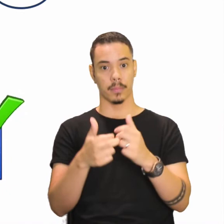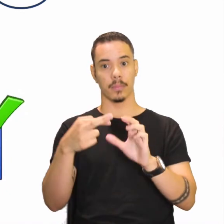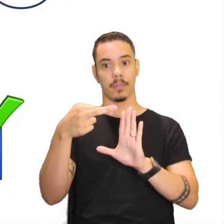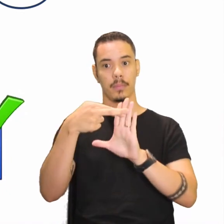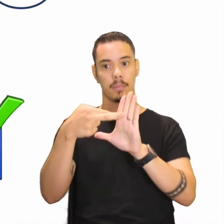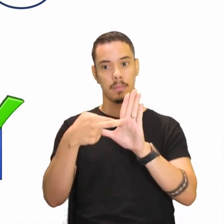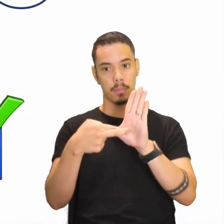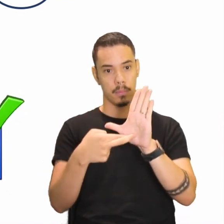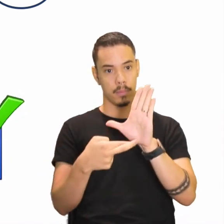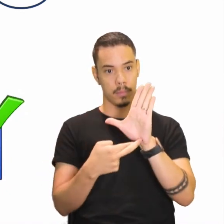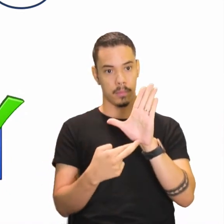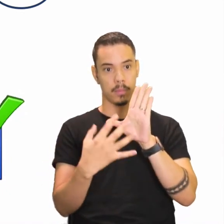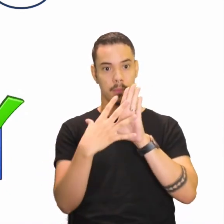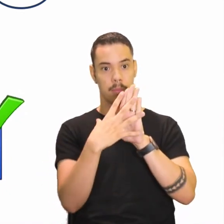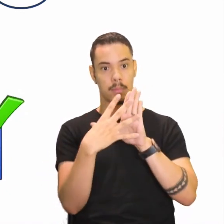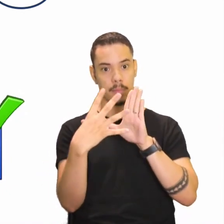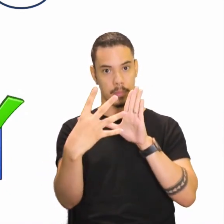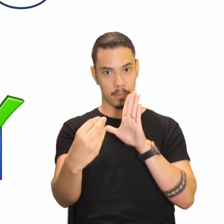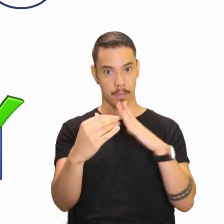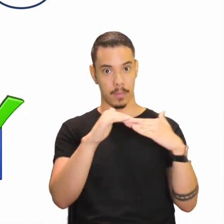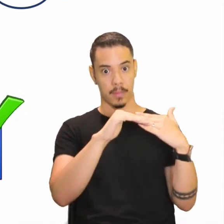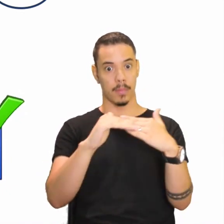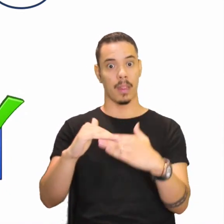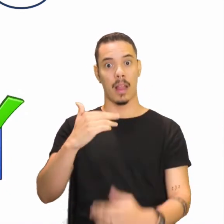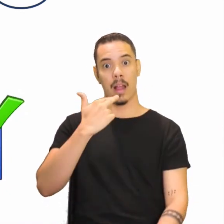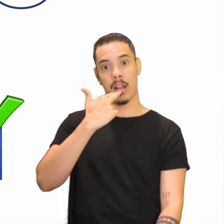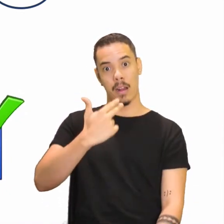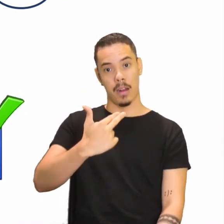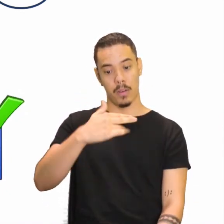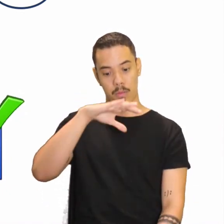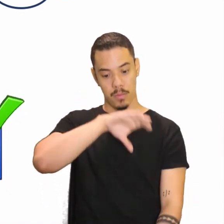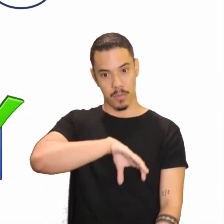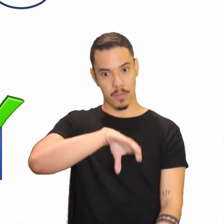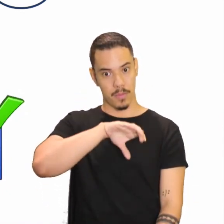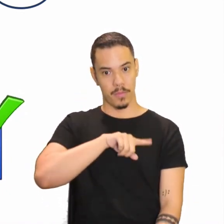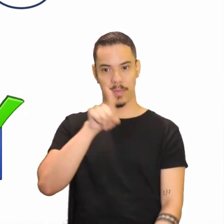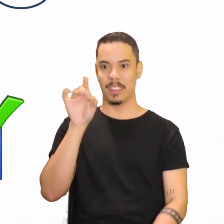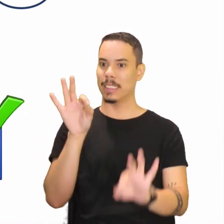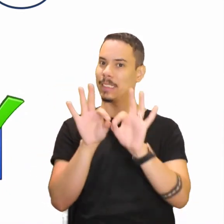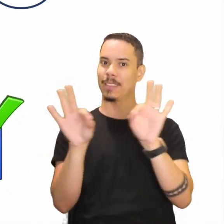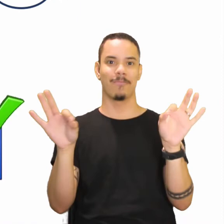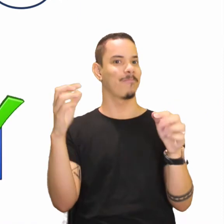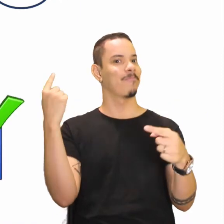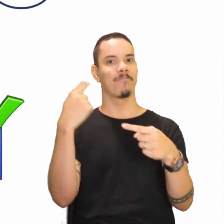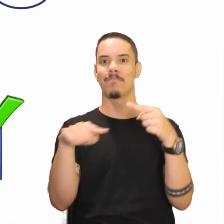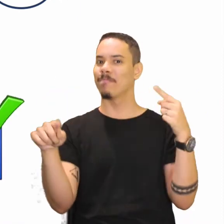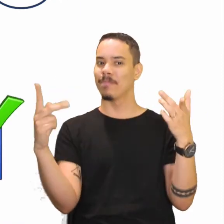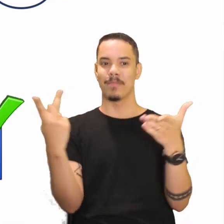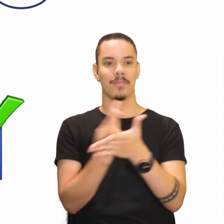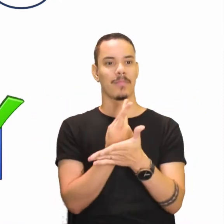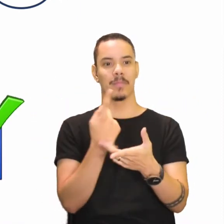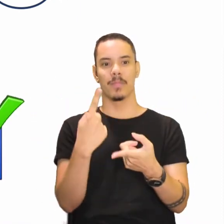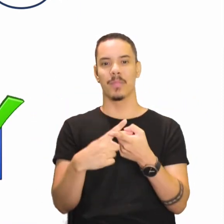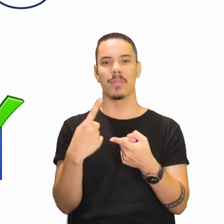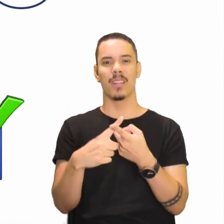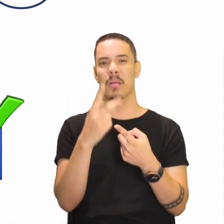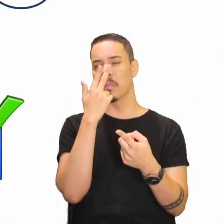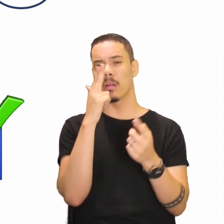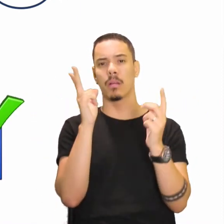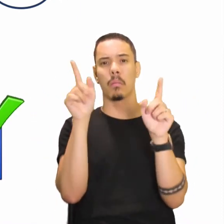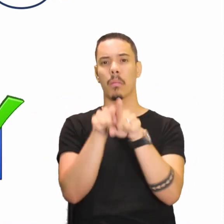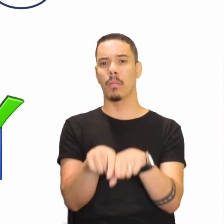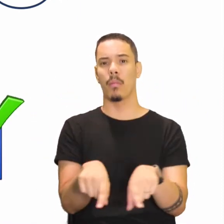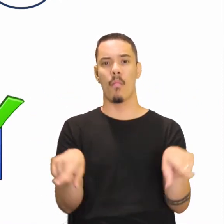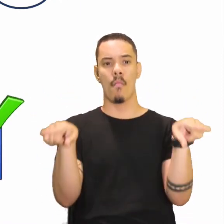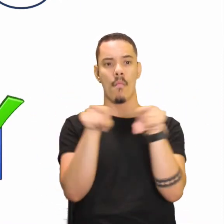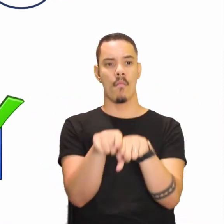padrão da língua, olha só, essa frase não está correta por ser o quê? Redundante. Se